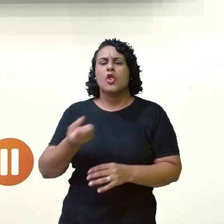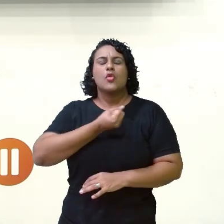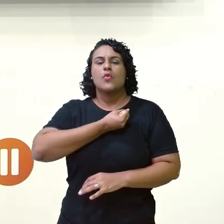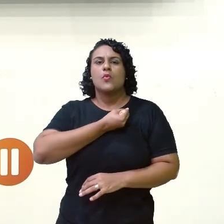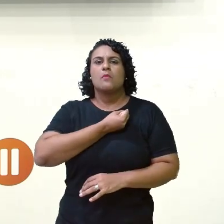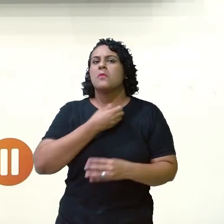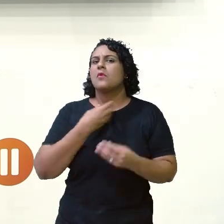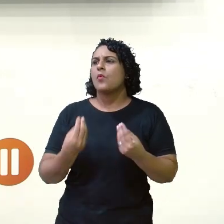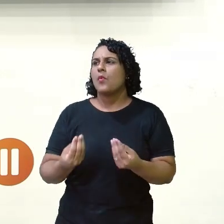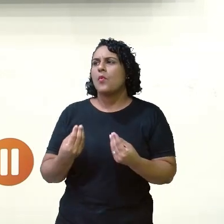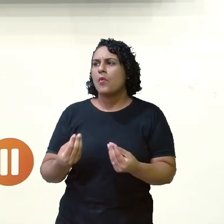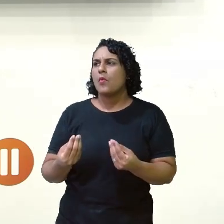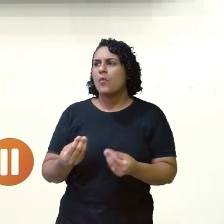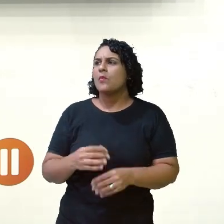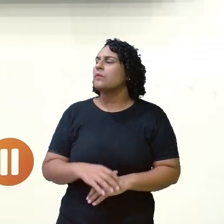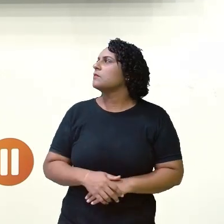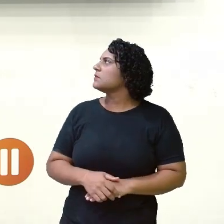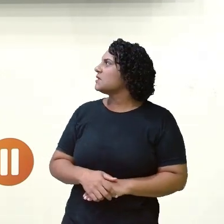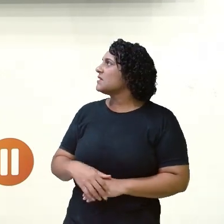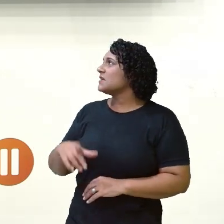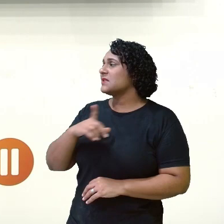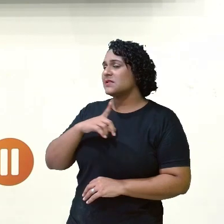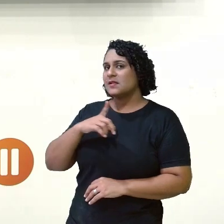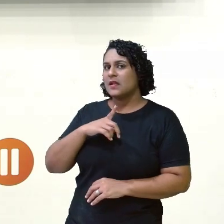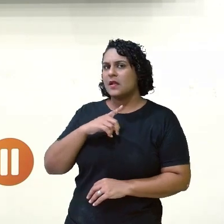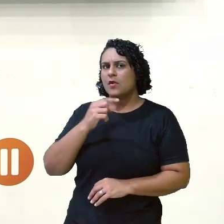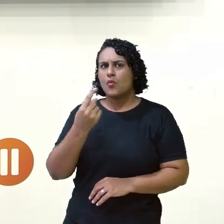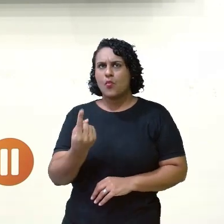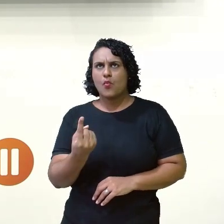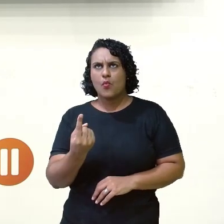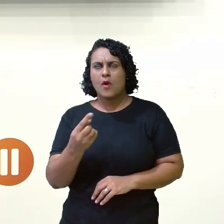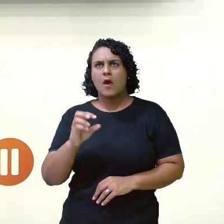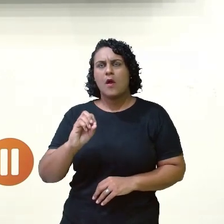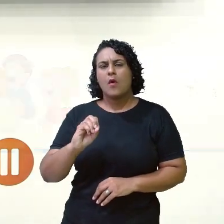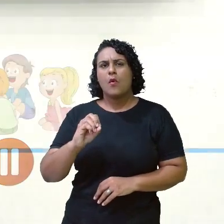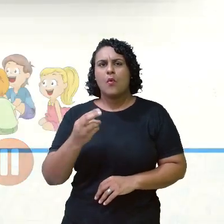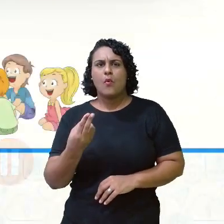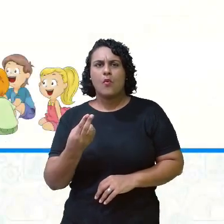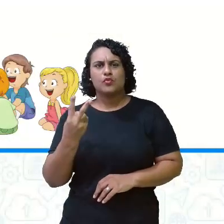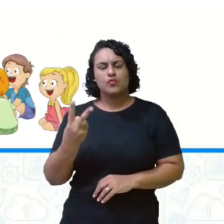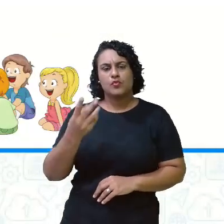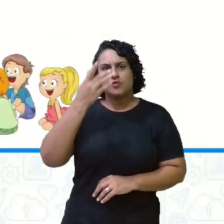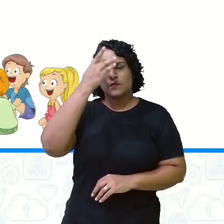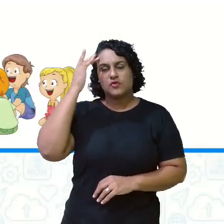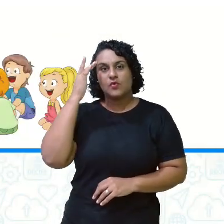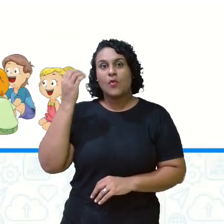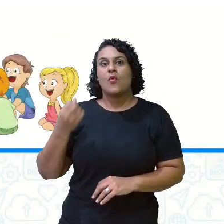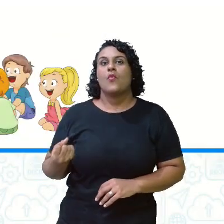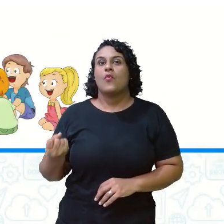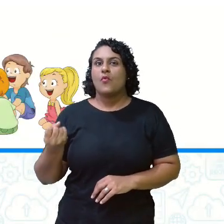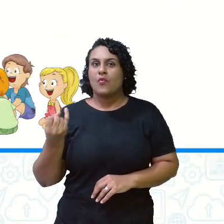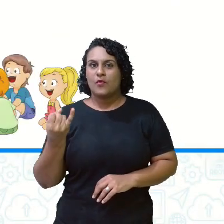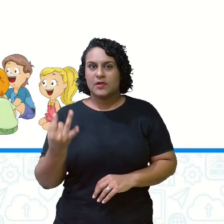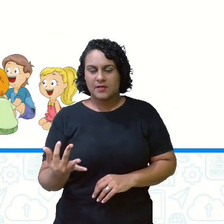falando aqui. Se vai ter uma, né, ou duas. Quando a gente está falando